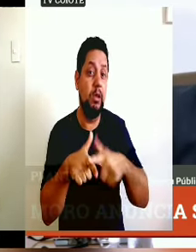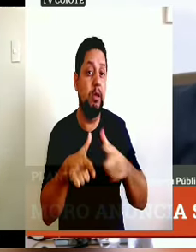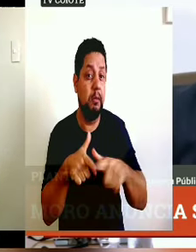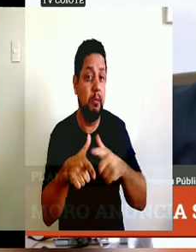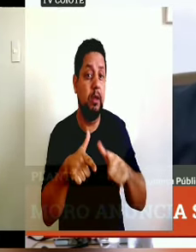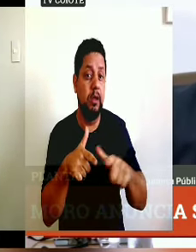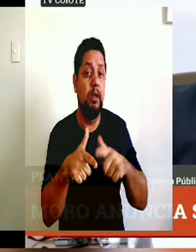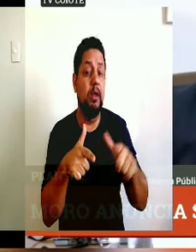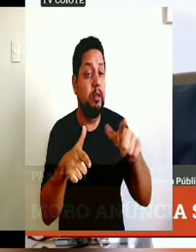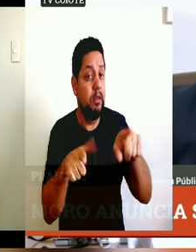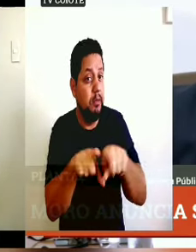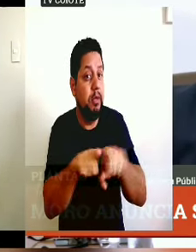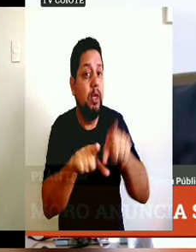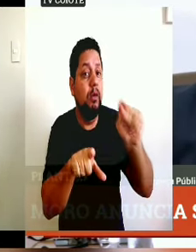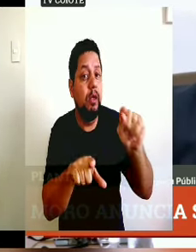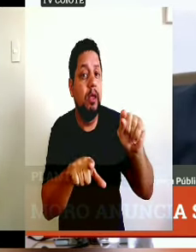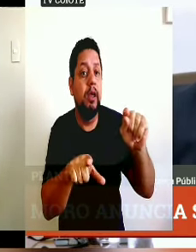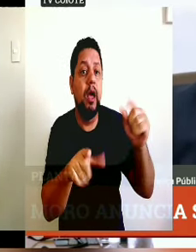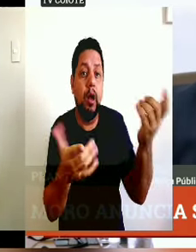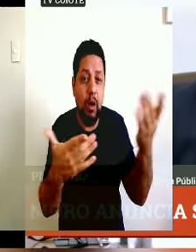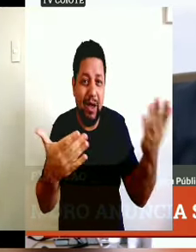seja orientada aí por